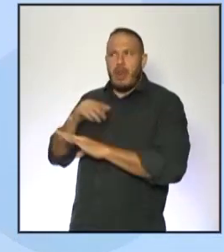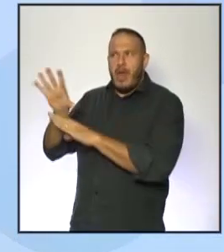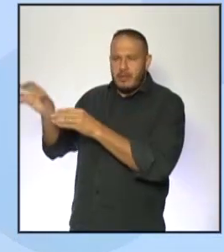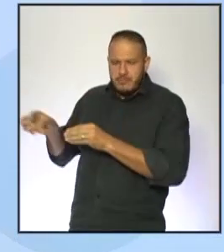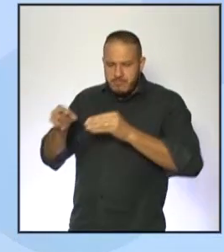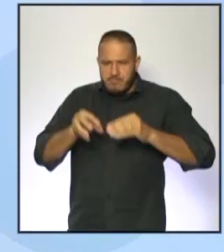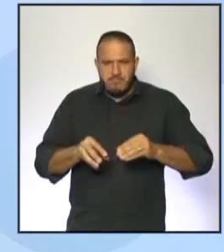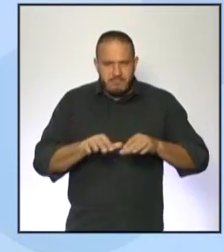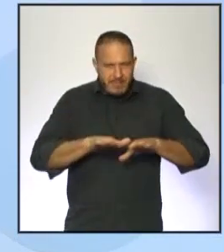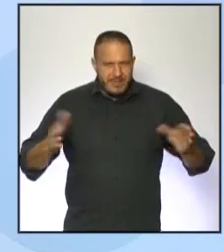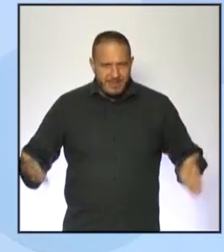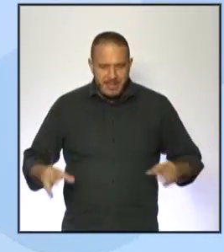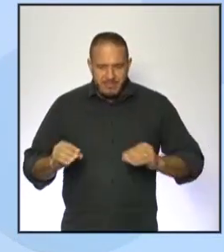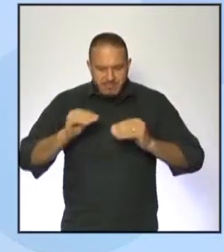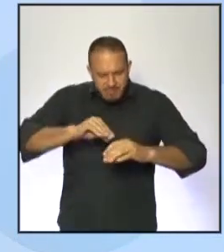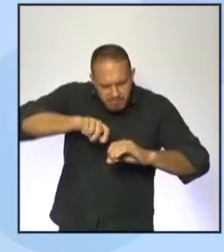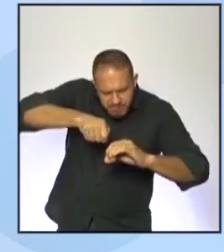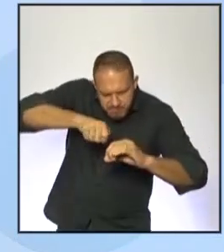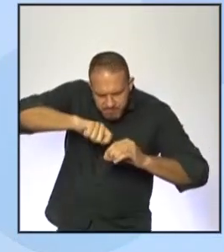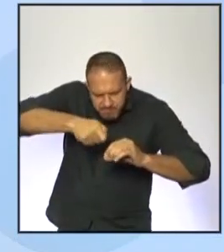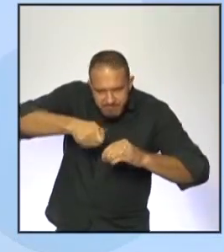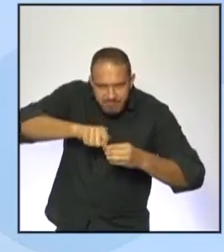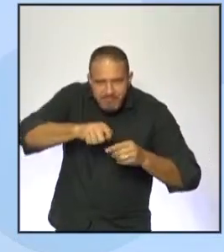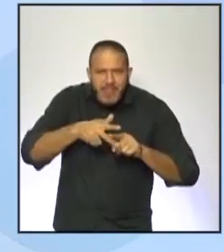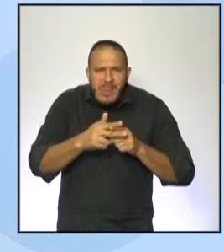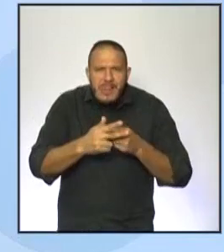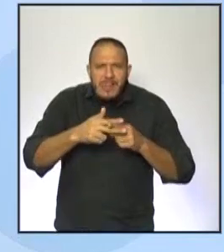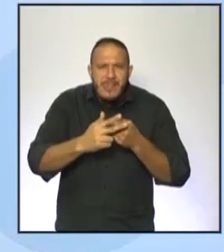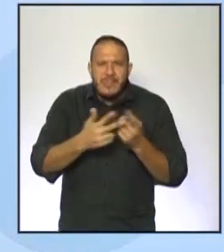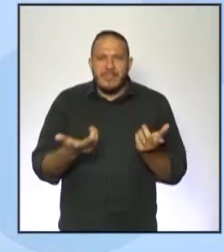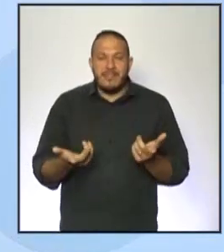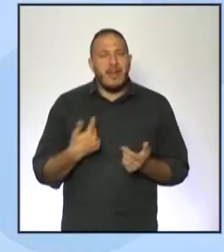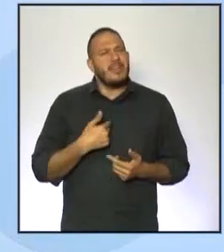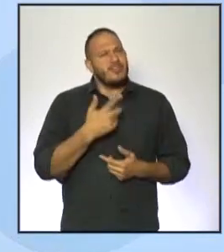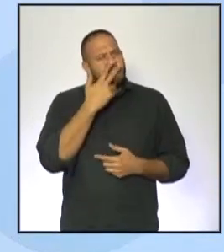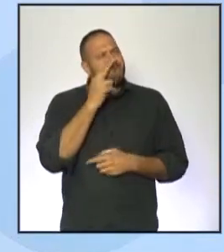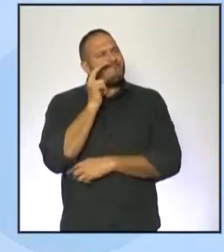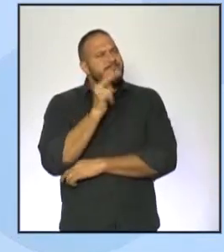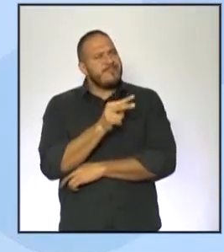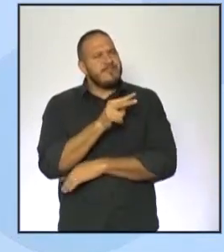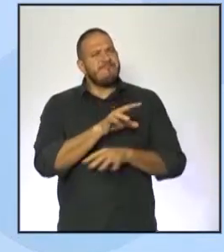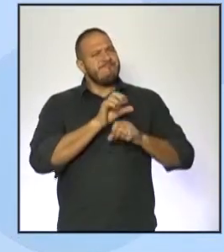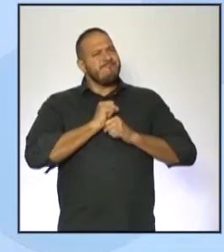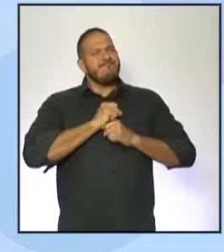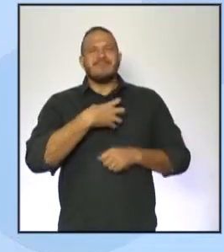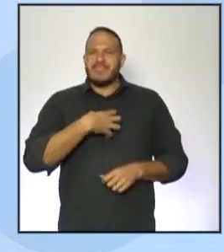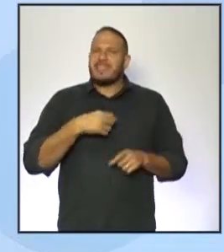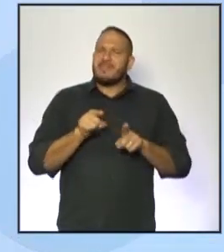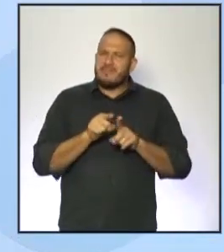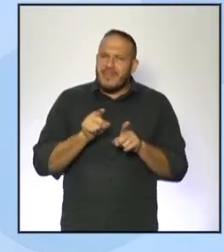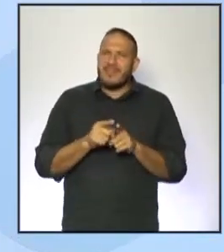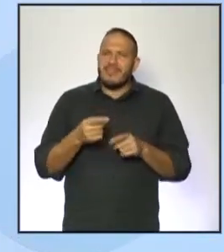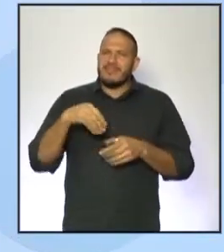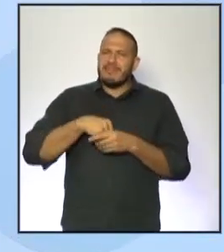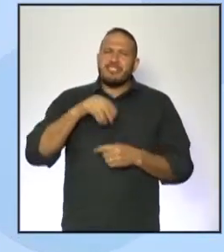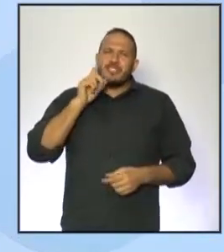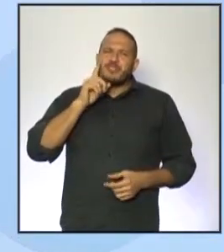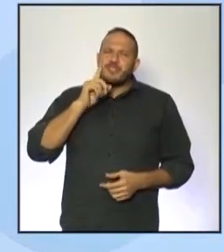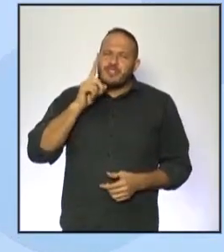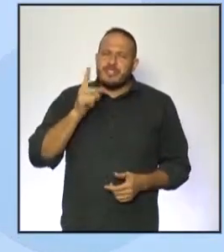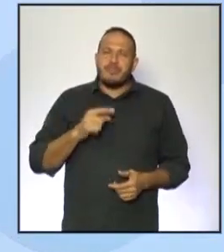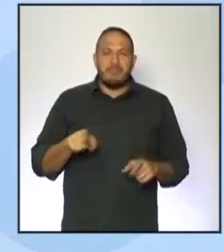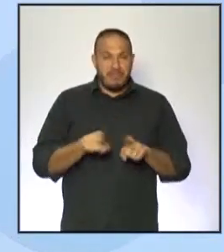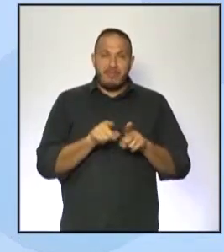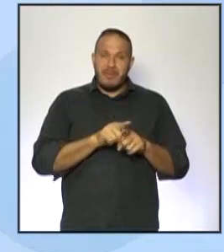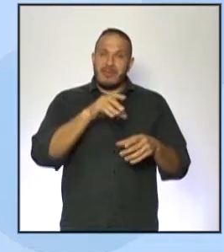as coisas. E isso também começou a ser uma parte do meu dia a dia, inclusive dentro da sala de aula. Porque